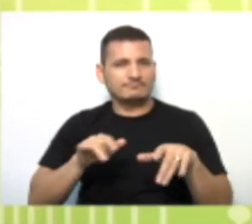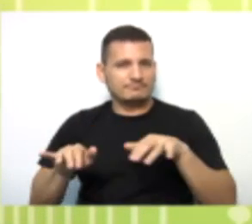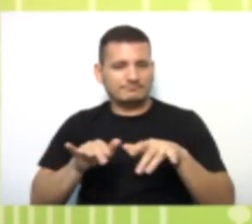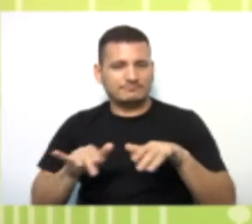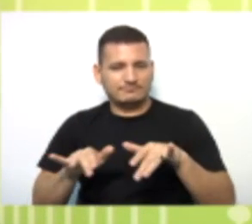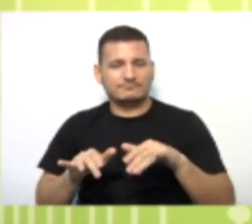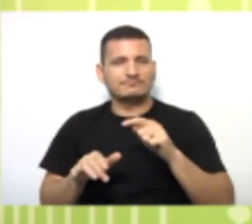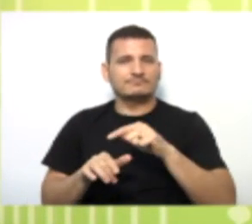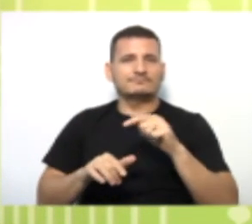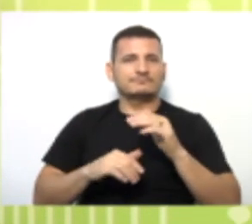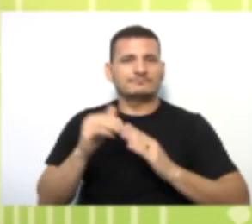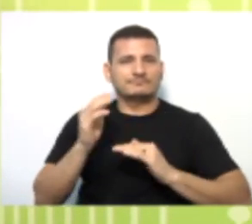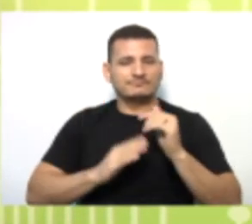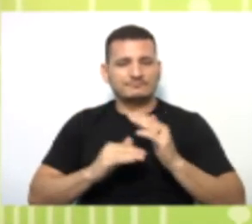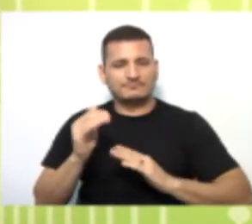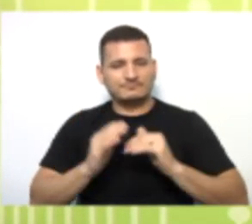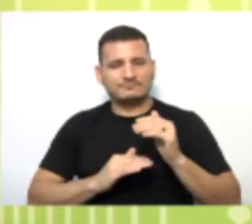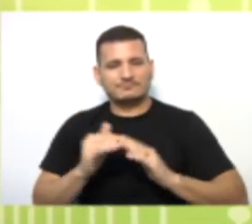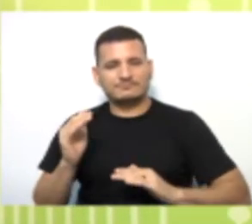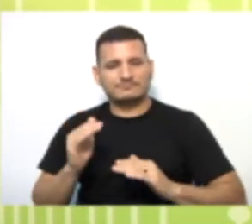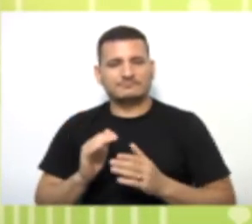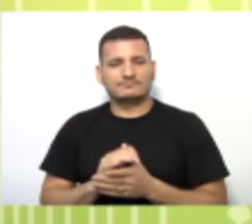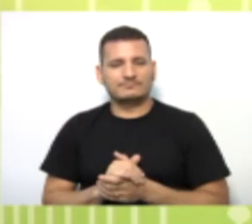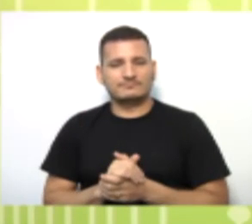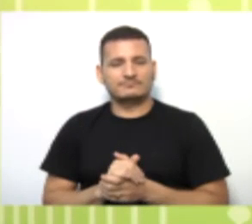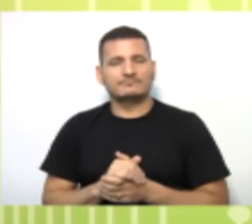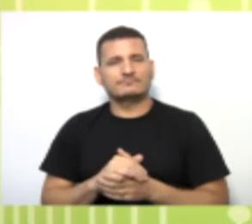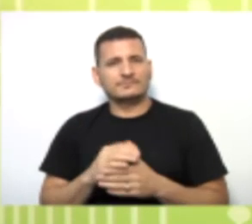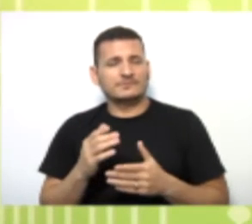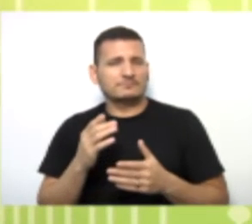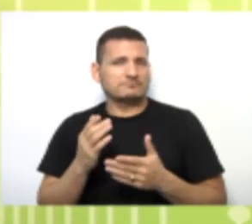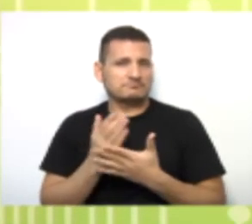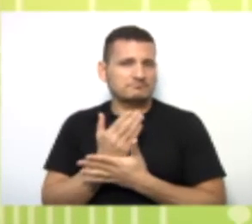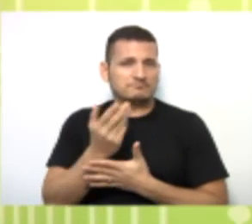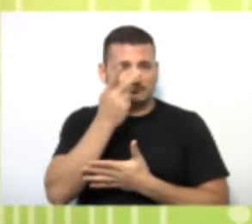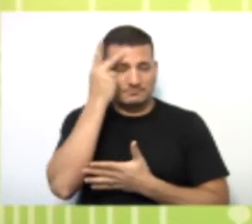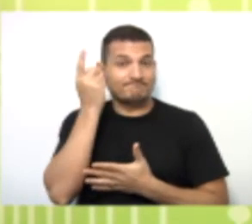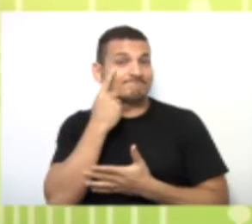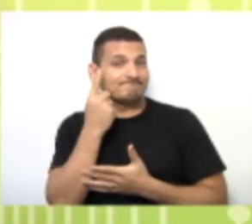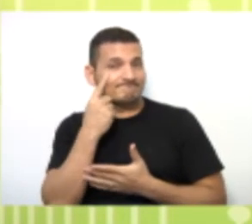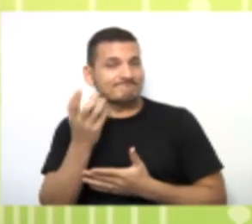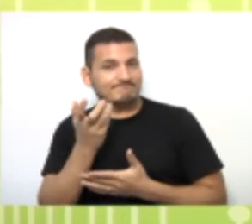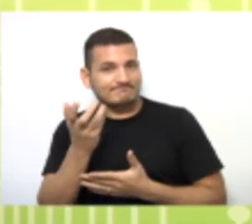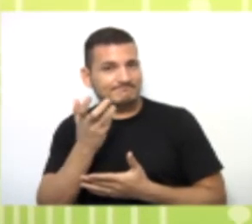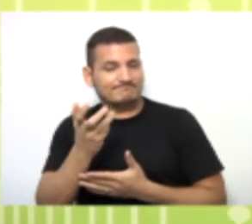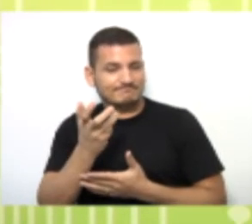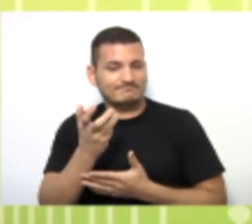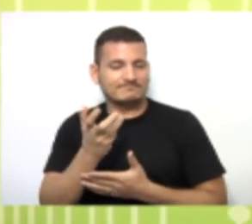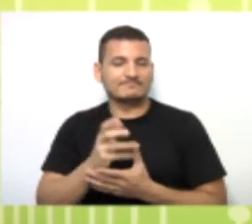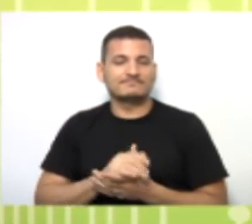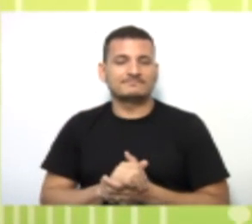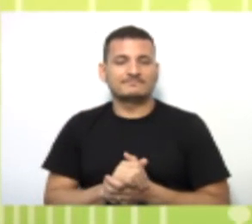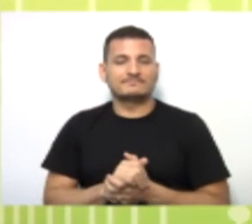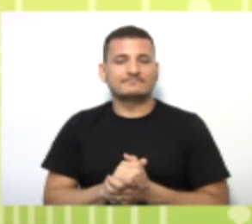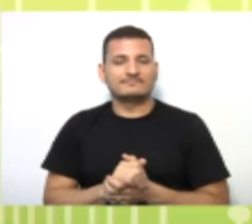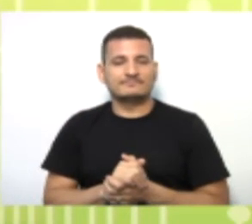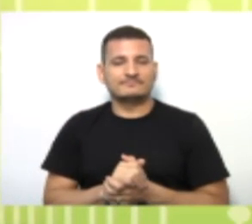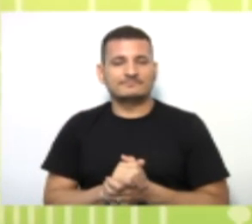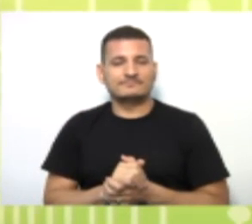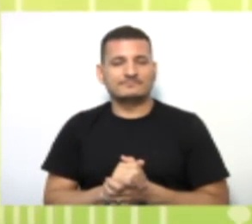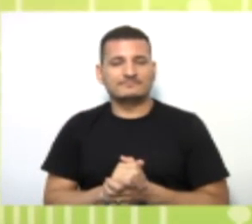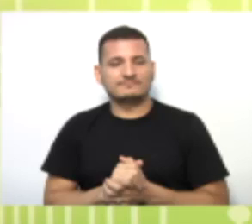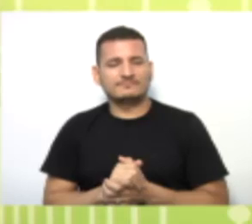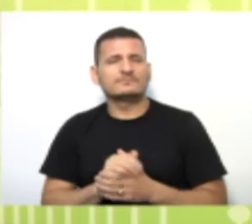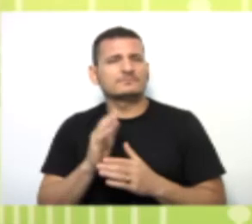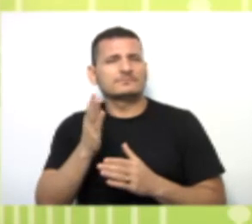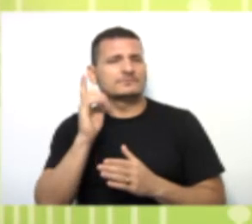essa profissão tão, às vezes, almejada por muitas pessoas aí, né, professor? Mas, ó, interessante. Quando eu falo